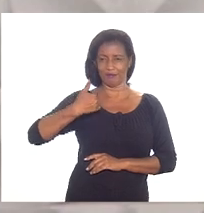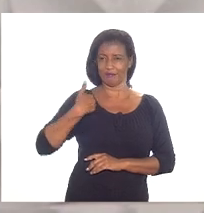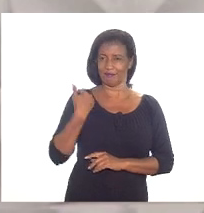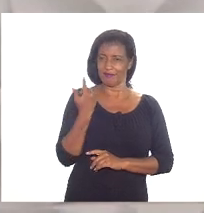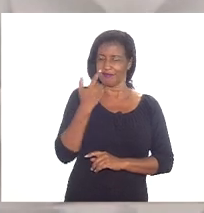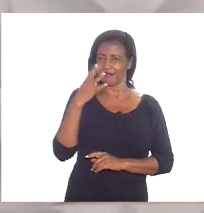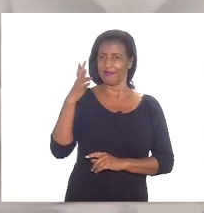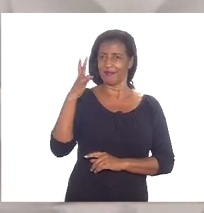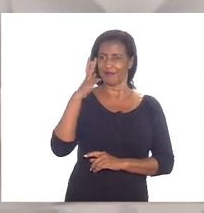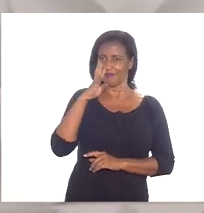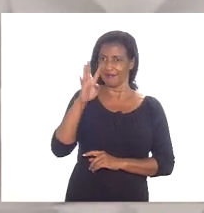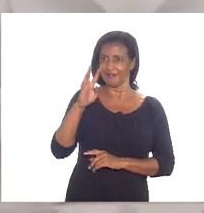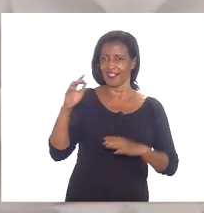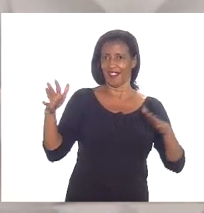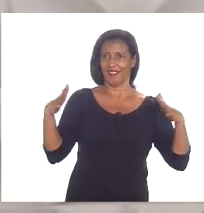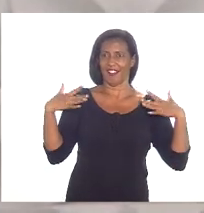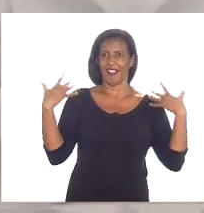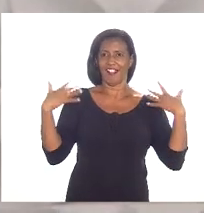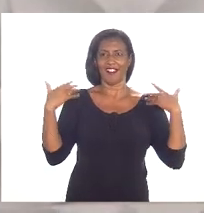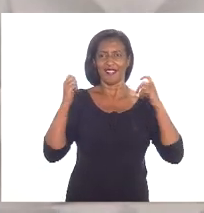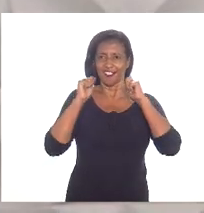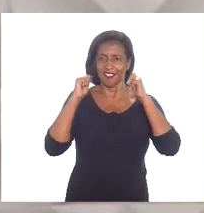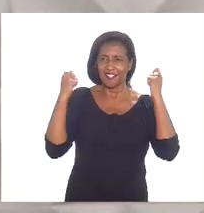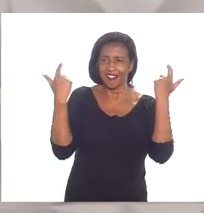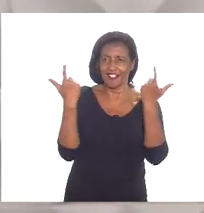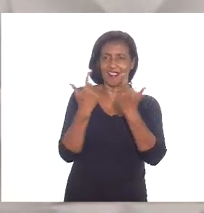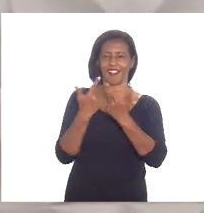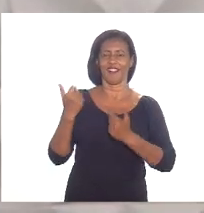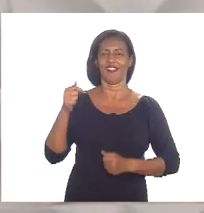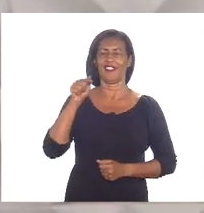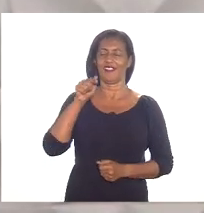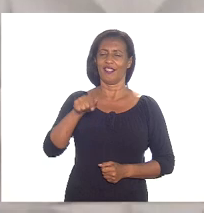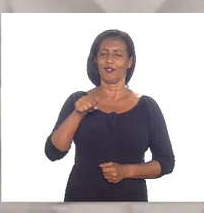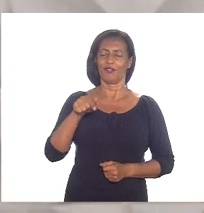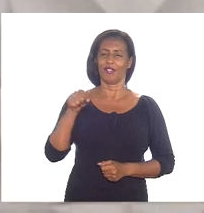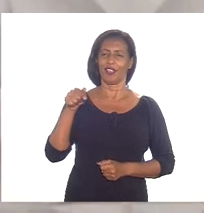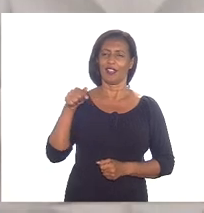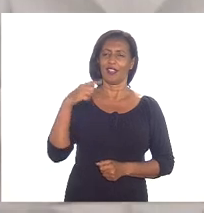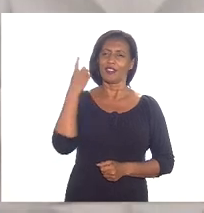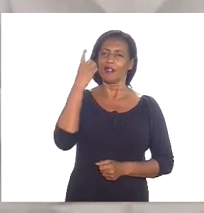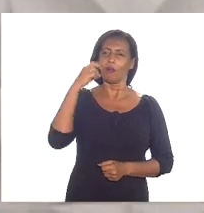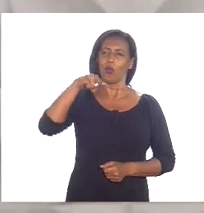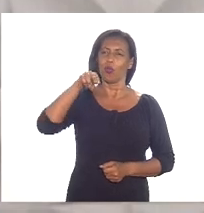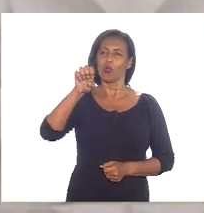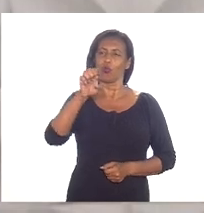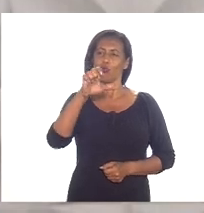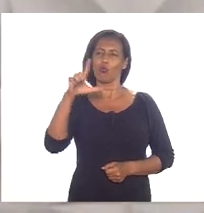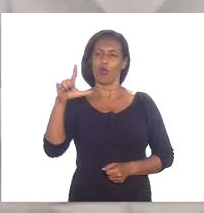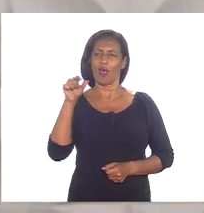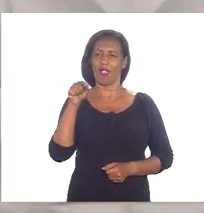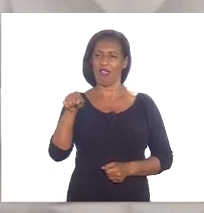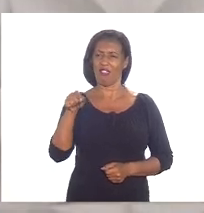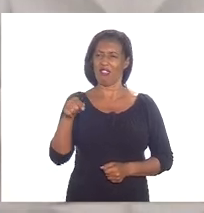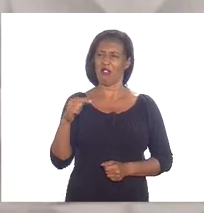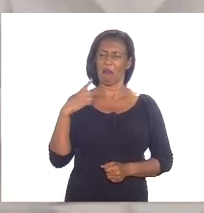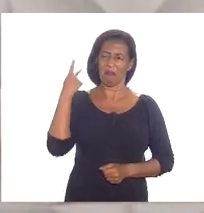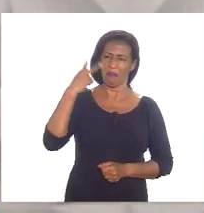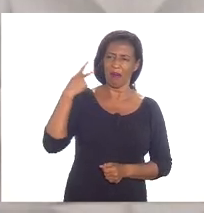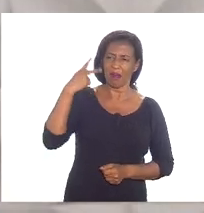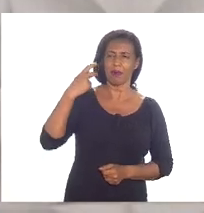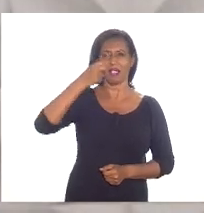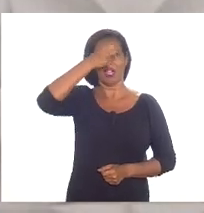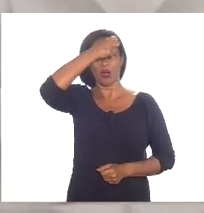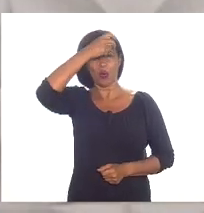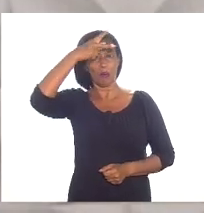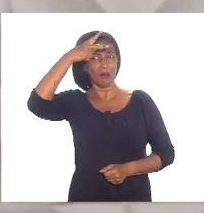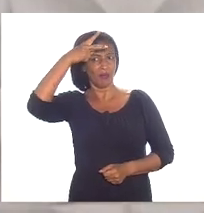de ver de volta a esse parlamento o deputado Noel de Carvalho. Pela sua trajetória política como parlamentar, como prefeito